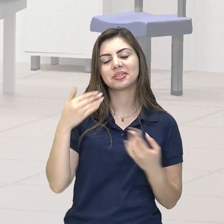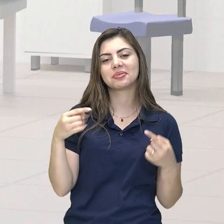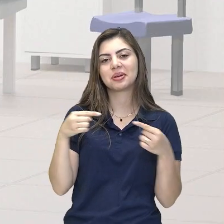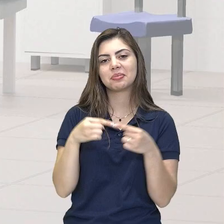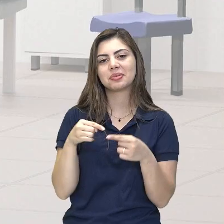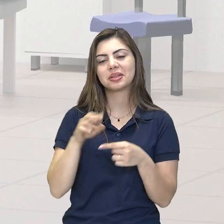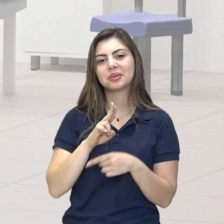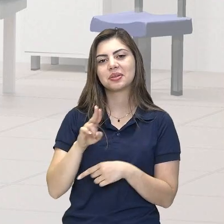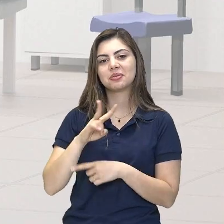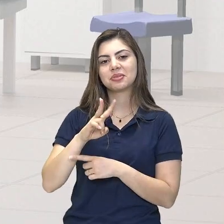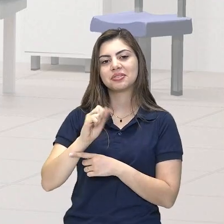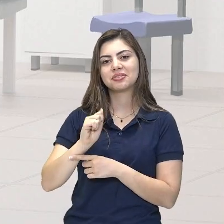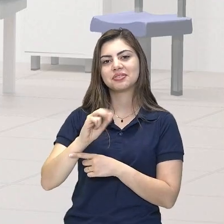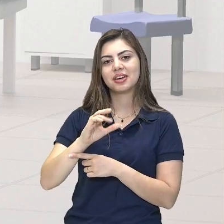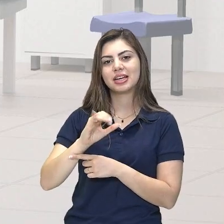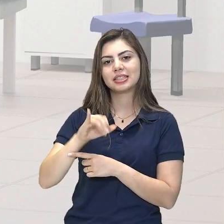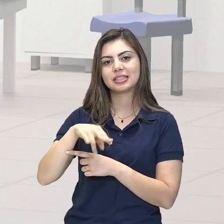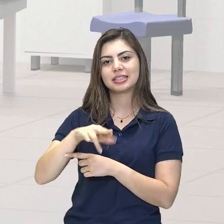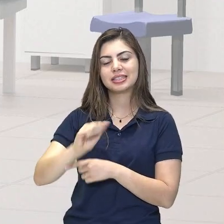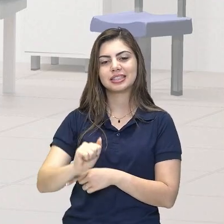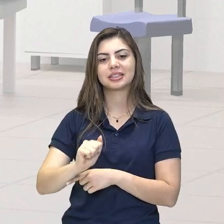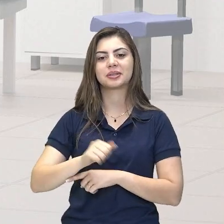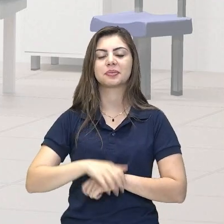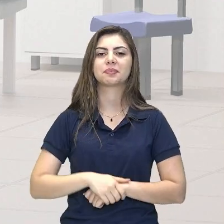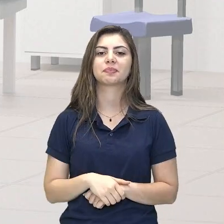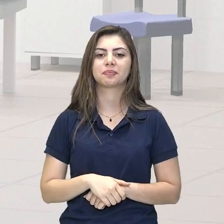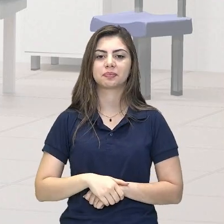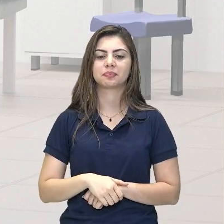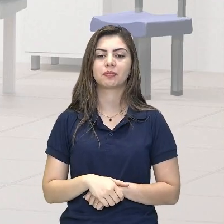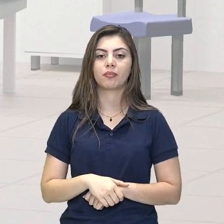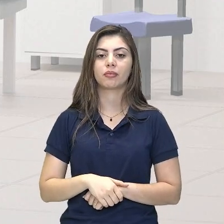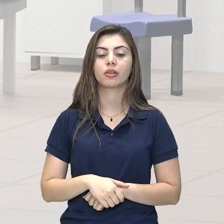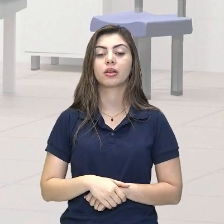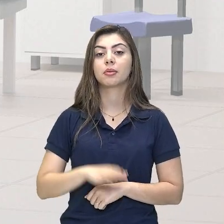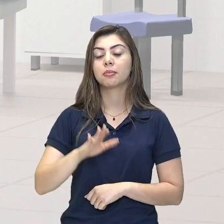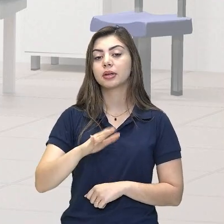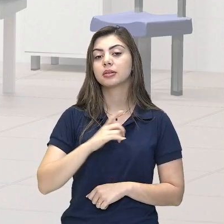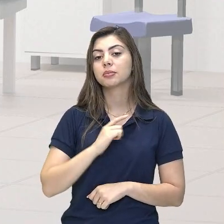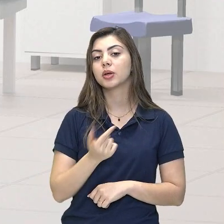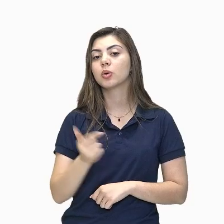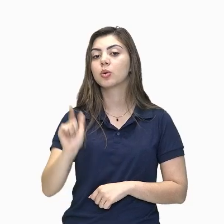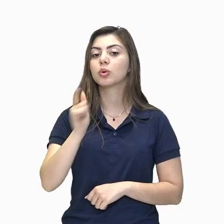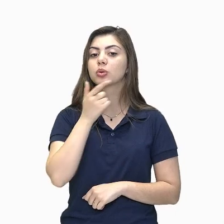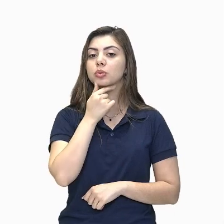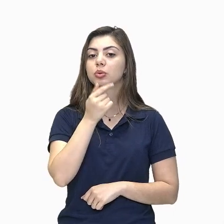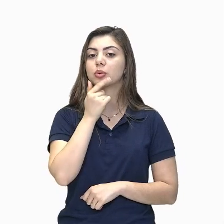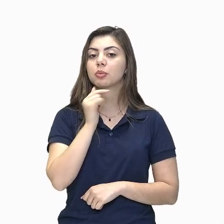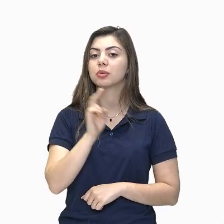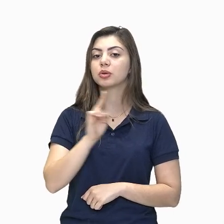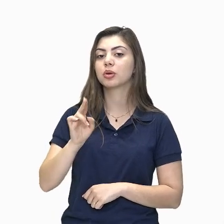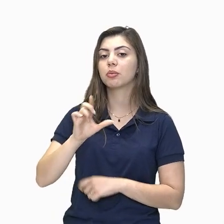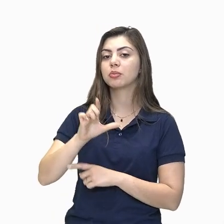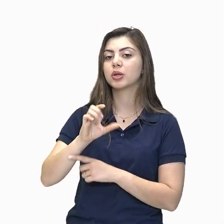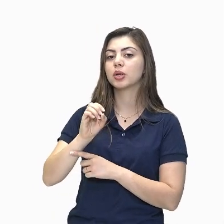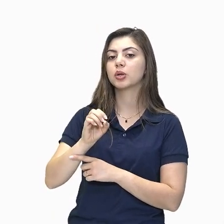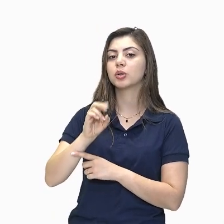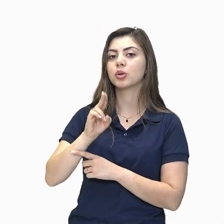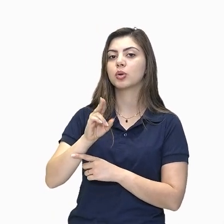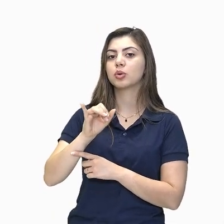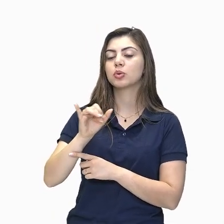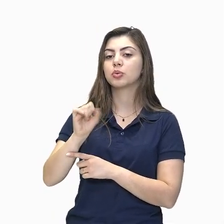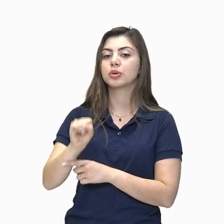que contribuiu bastante e revolucionou também este processo foi Louis Pasteur. Qual foi a contribuição